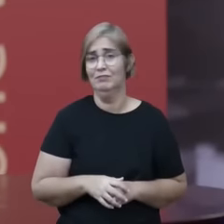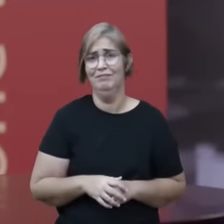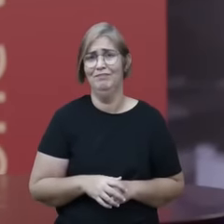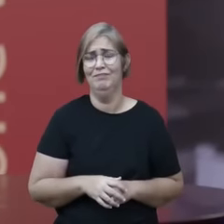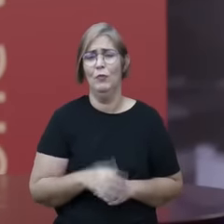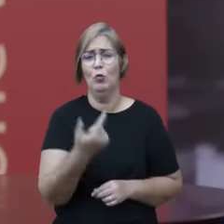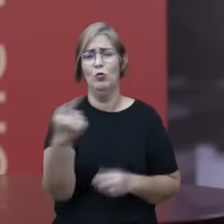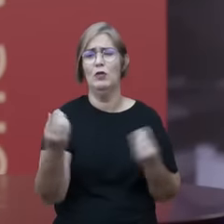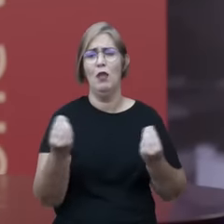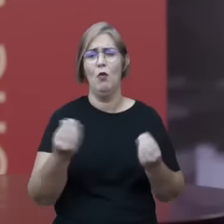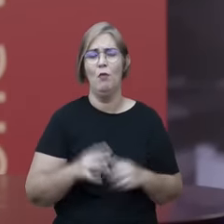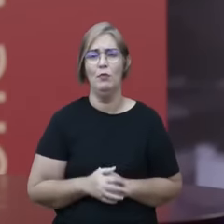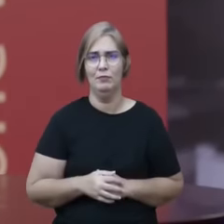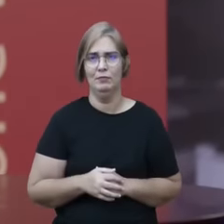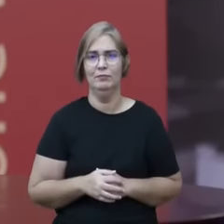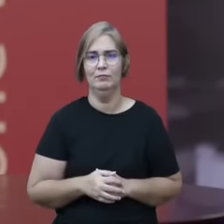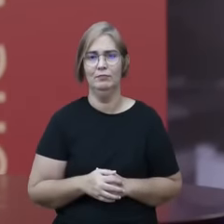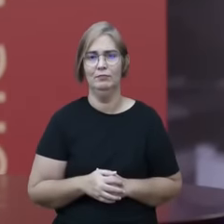importância.